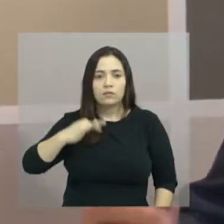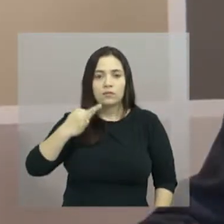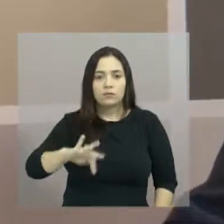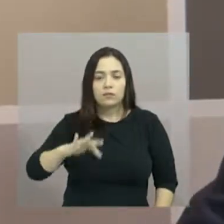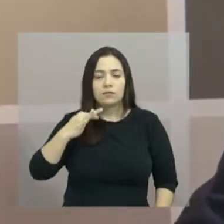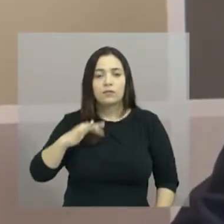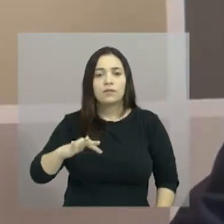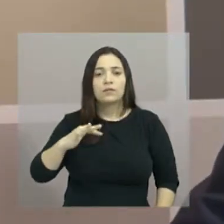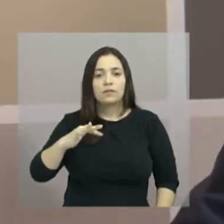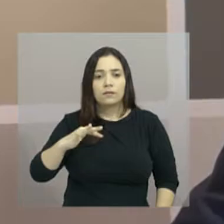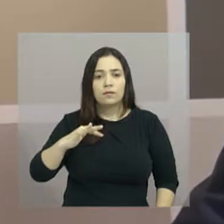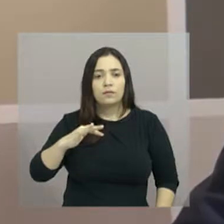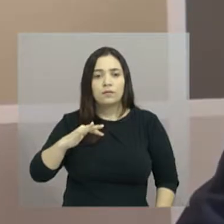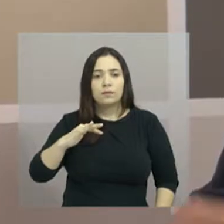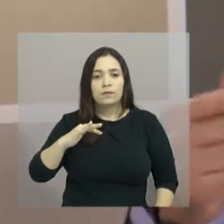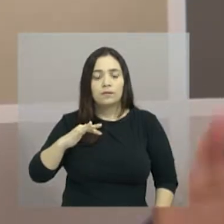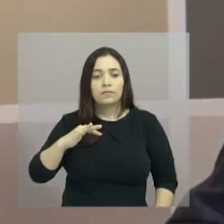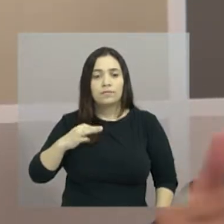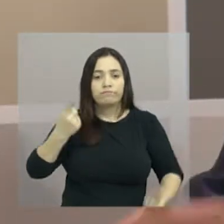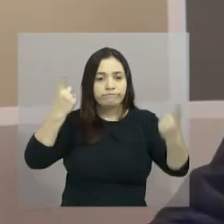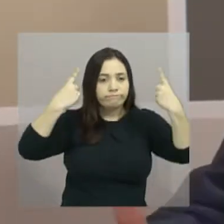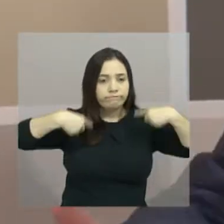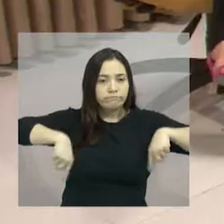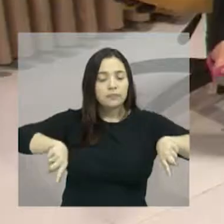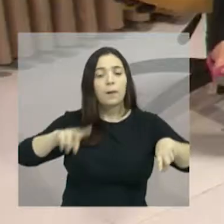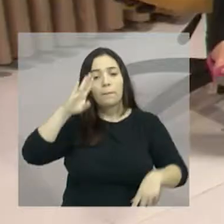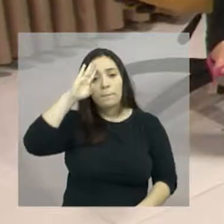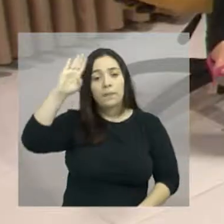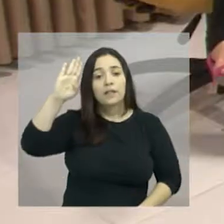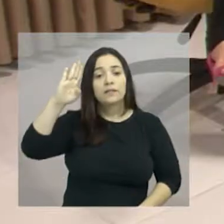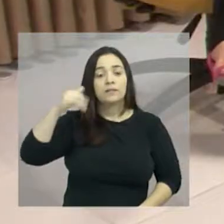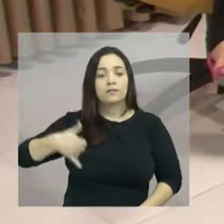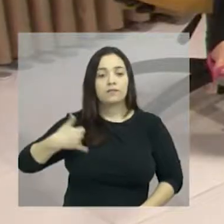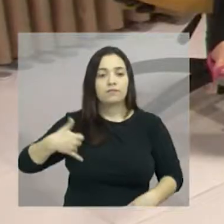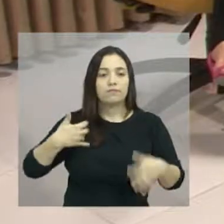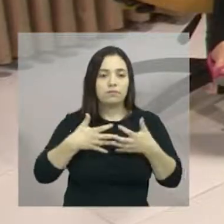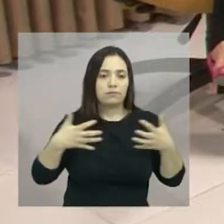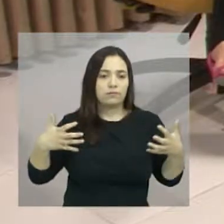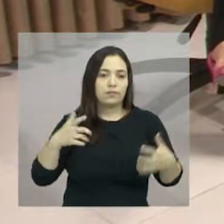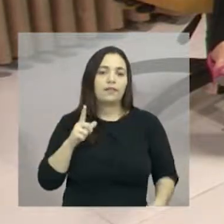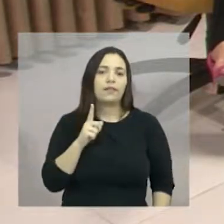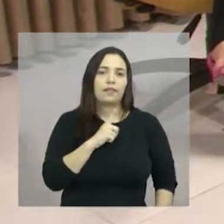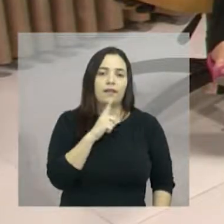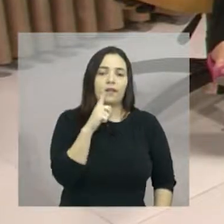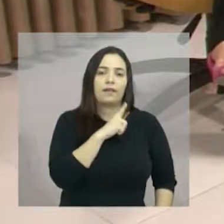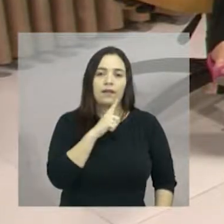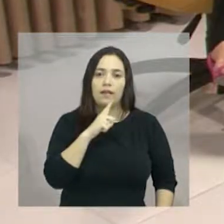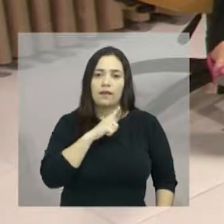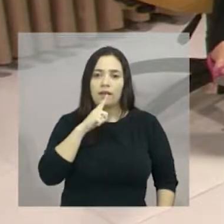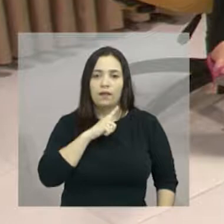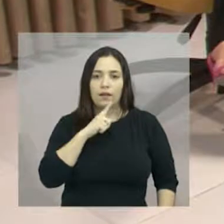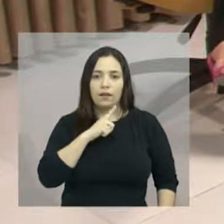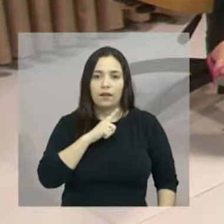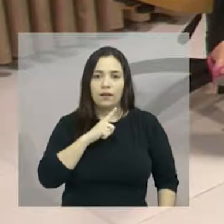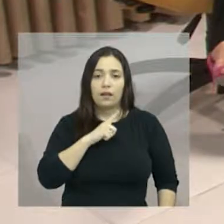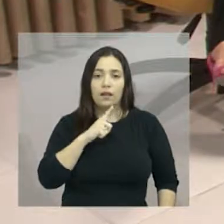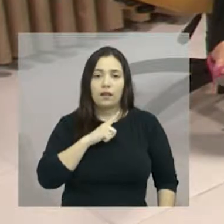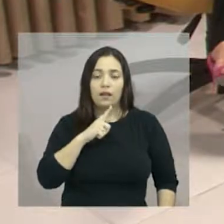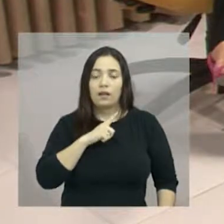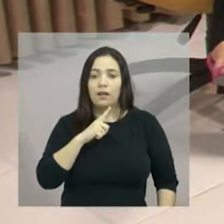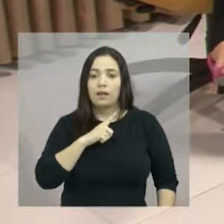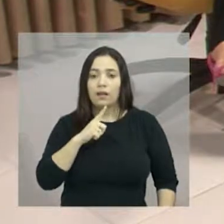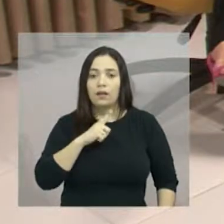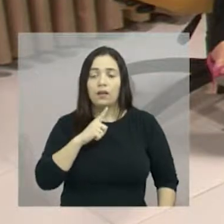com a mobilidade articular nas pessoas e principalmente nas pessoas que têm mais idade. Tá? Chega a aniversariar com dor, nos